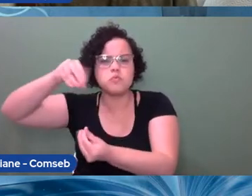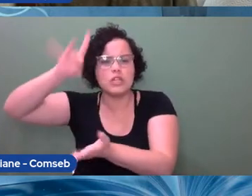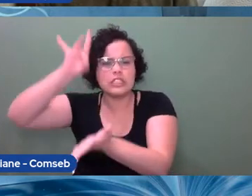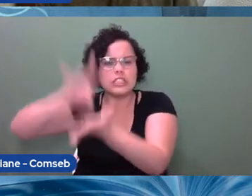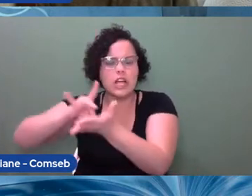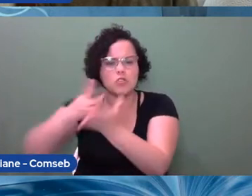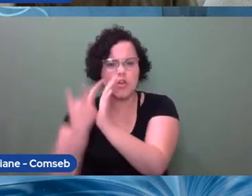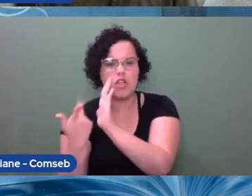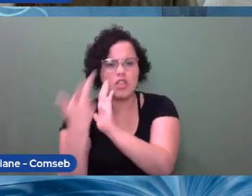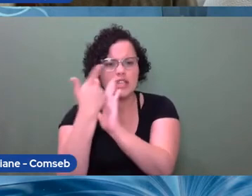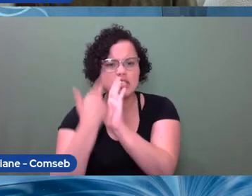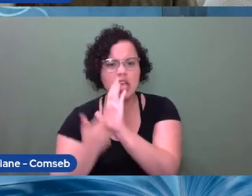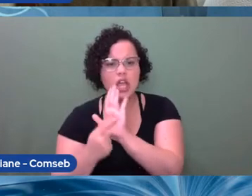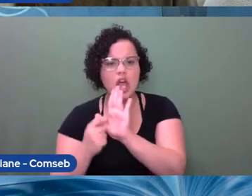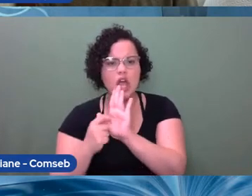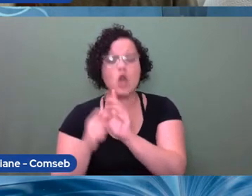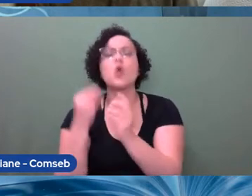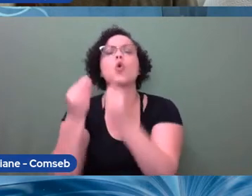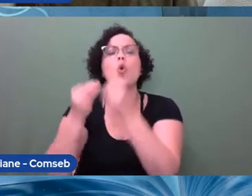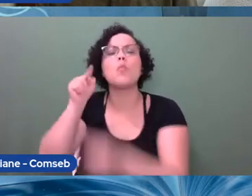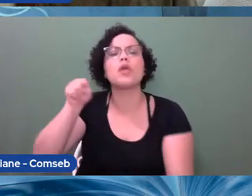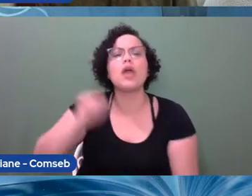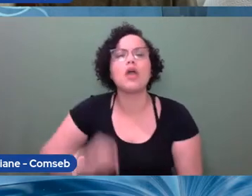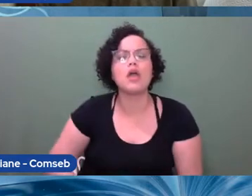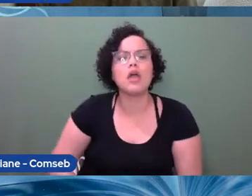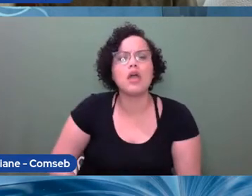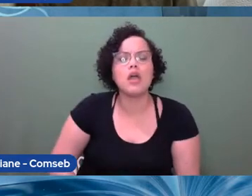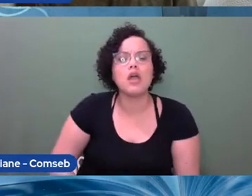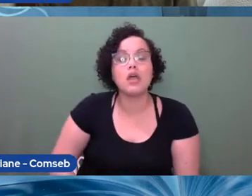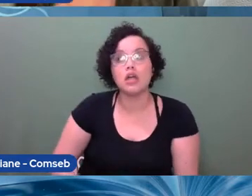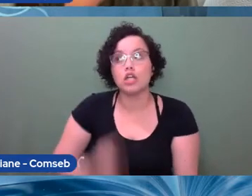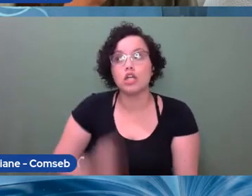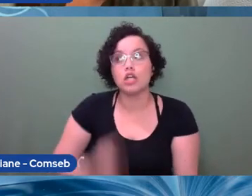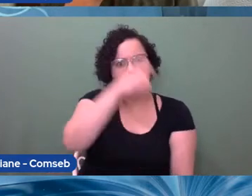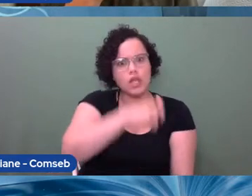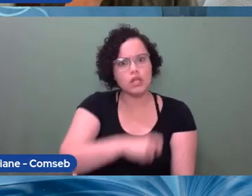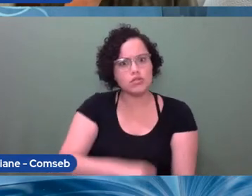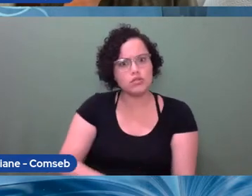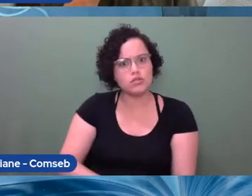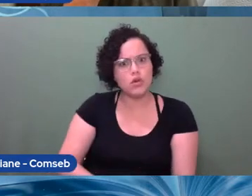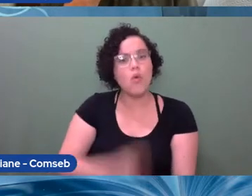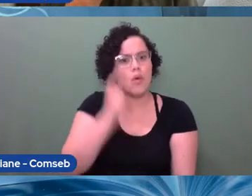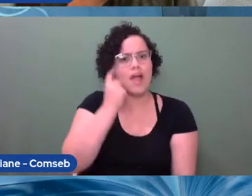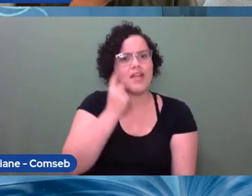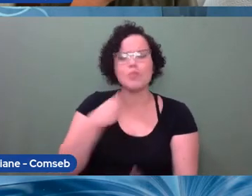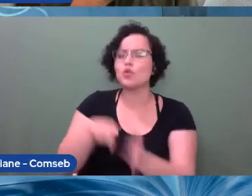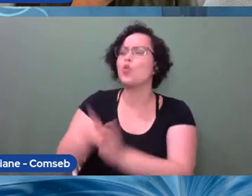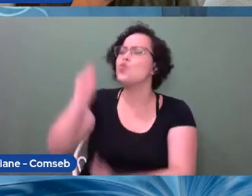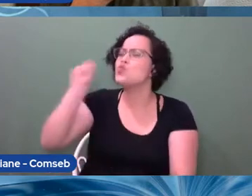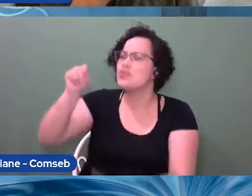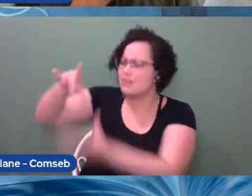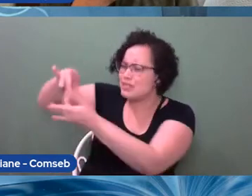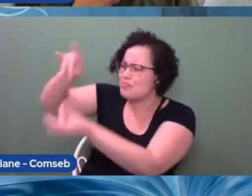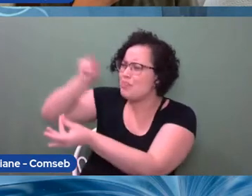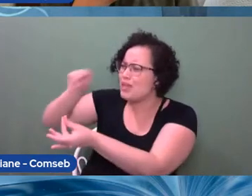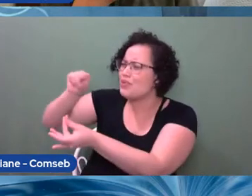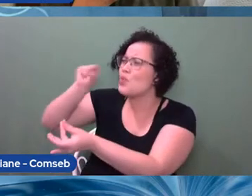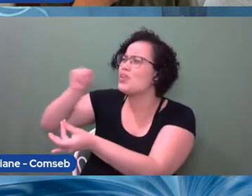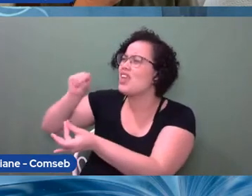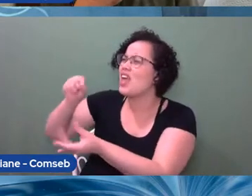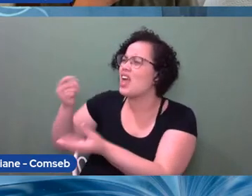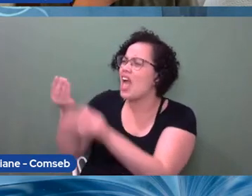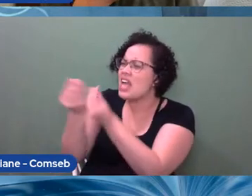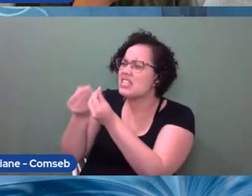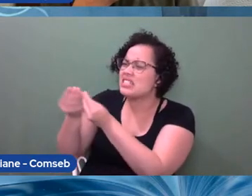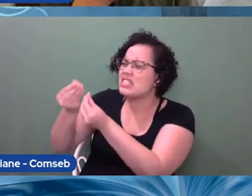É difícil, né? Kardec pergunta, o que é o espírito propriamente dito? Qual é a essência dele? É muito